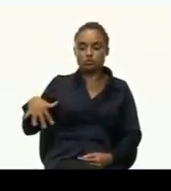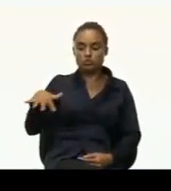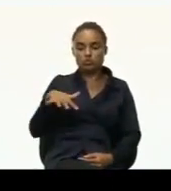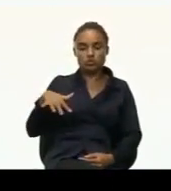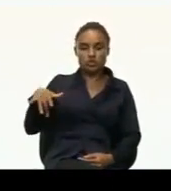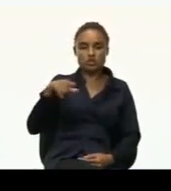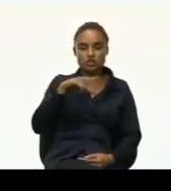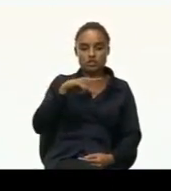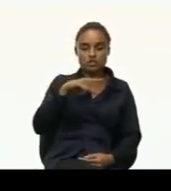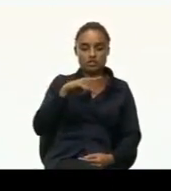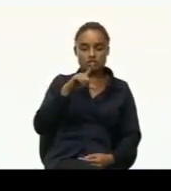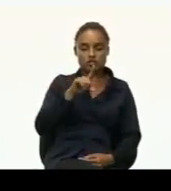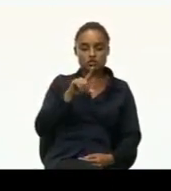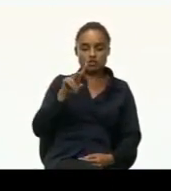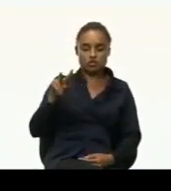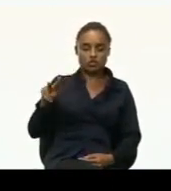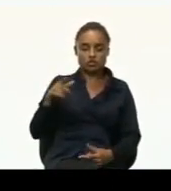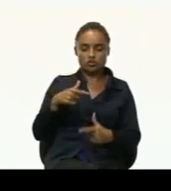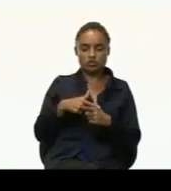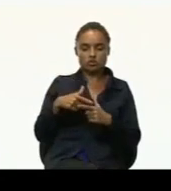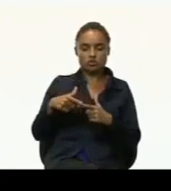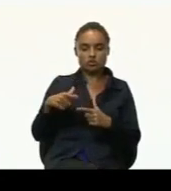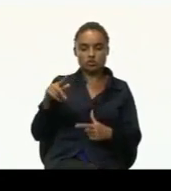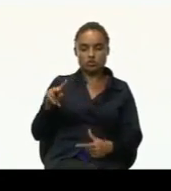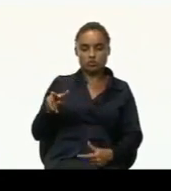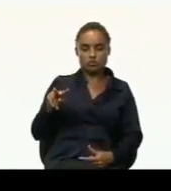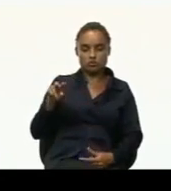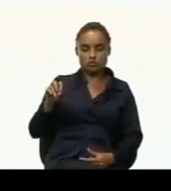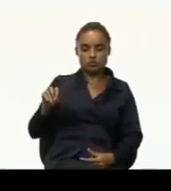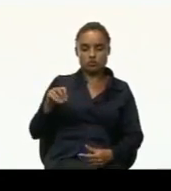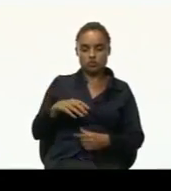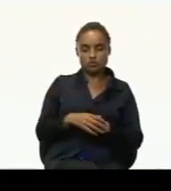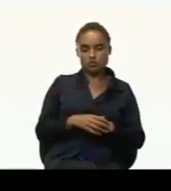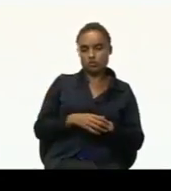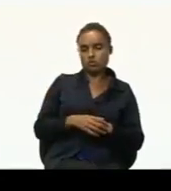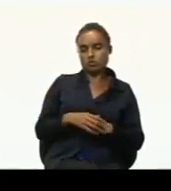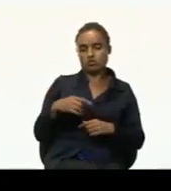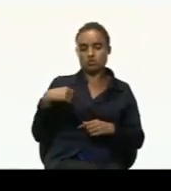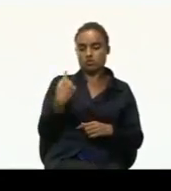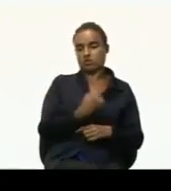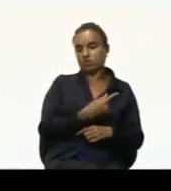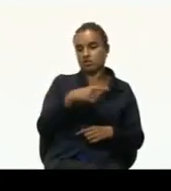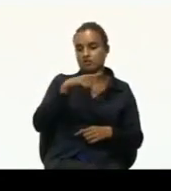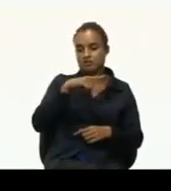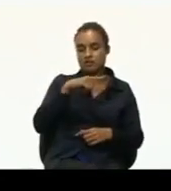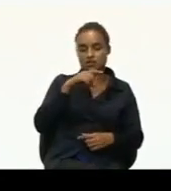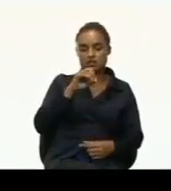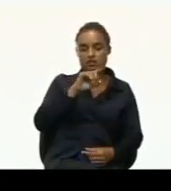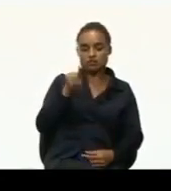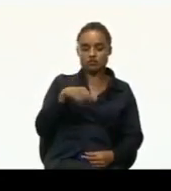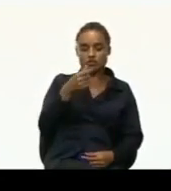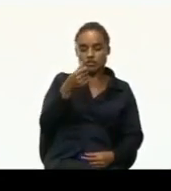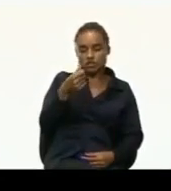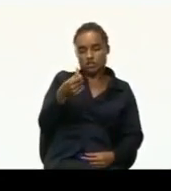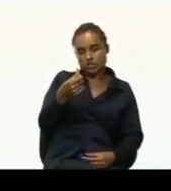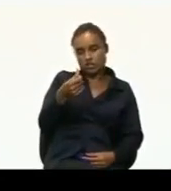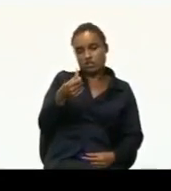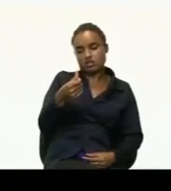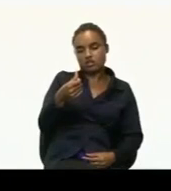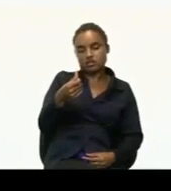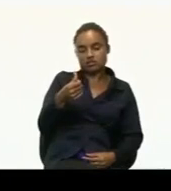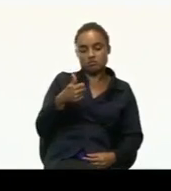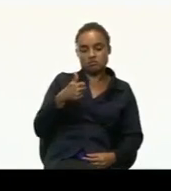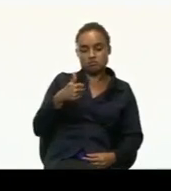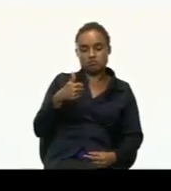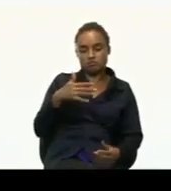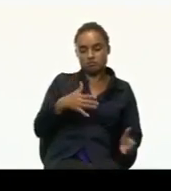12 dividido por 20, a gente vai achar 0,6. Professor, maravilha, vou